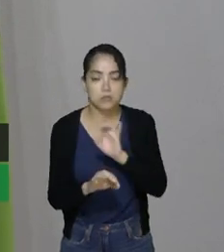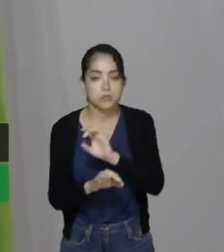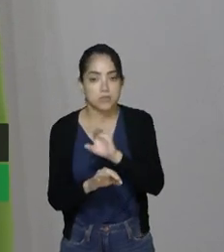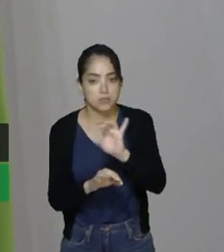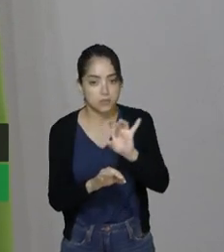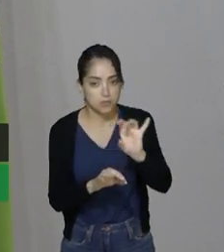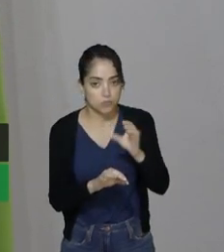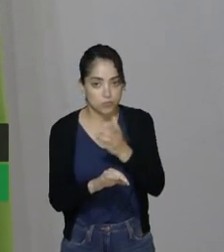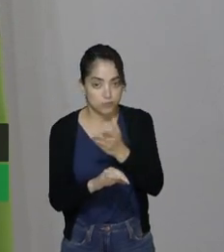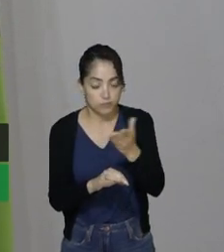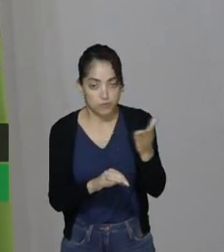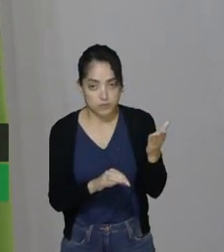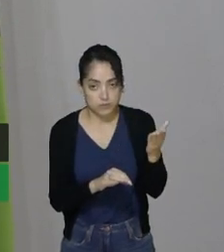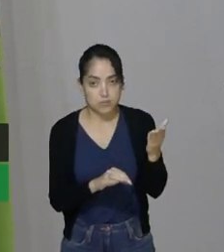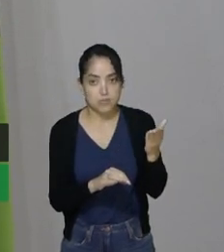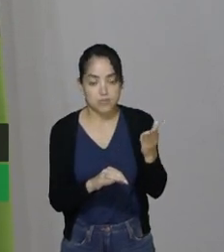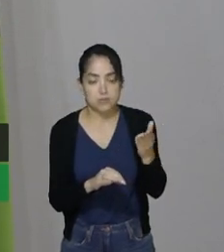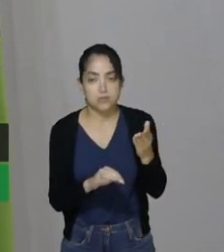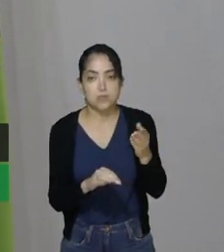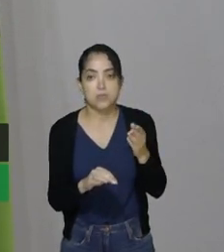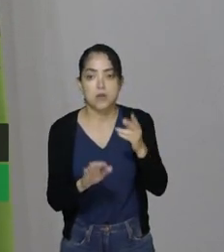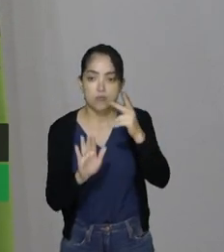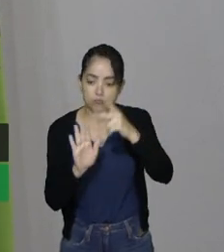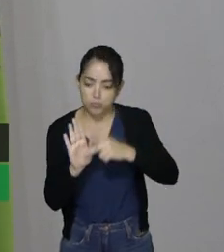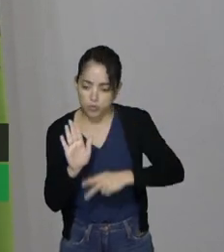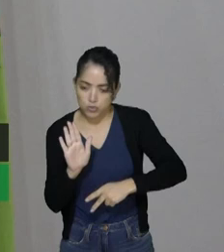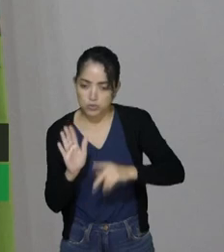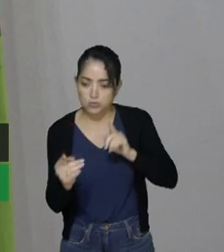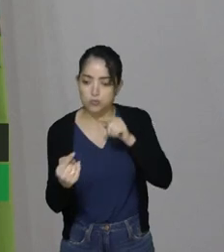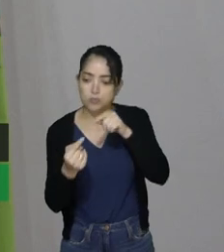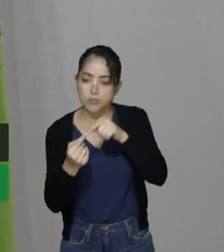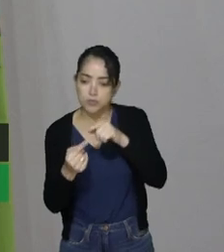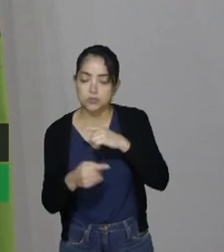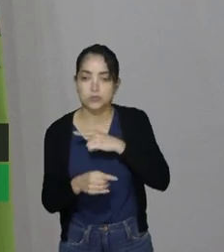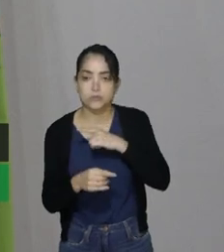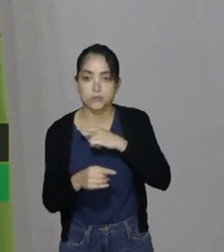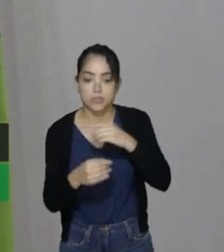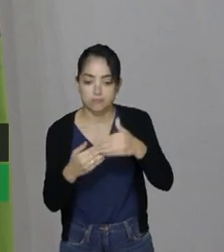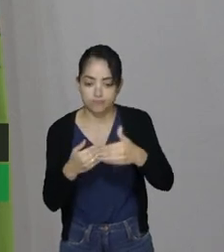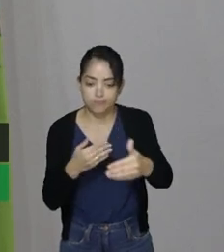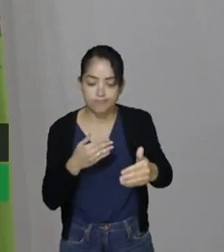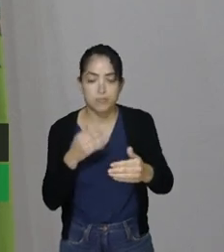senhores tem um projeto pela frente. E se